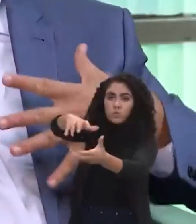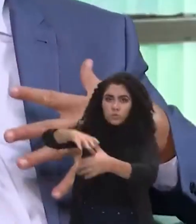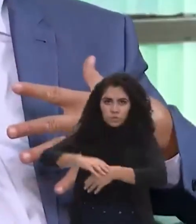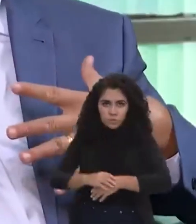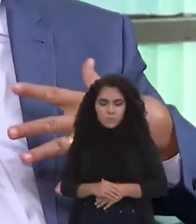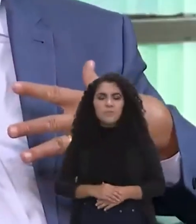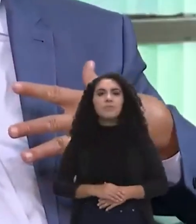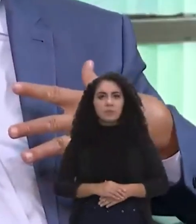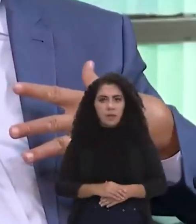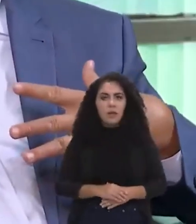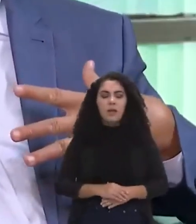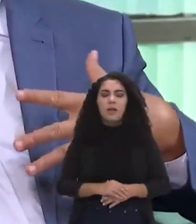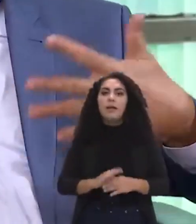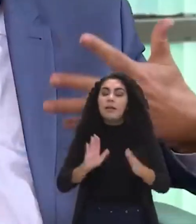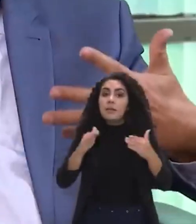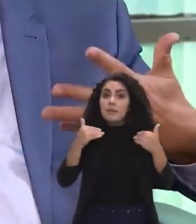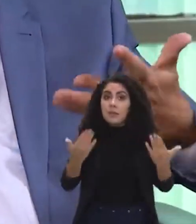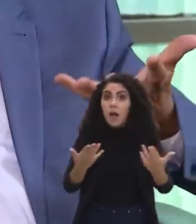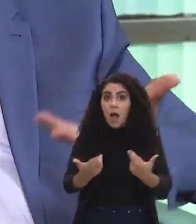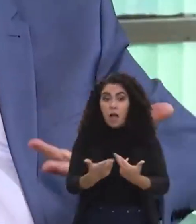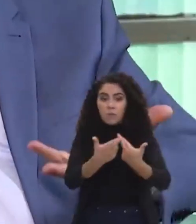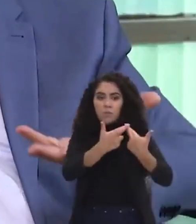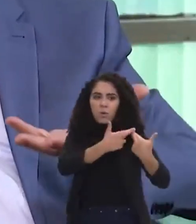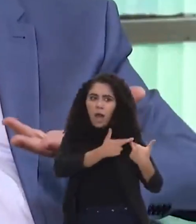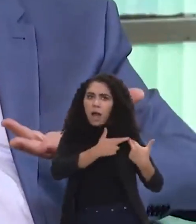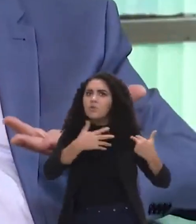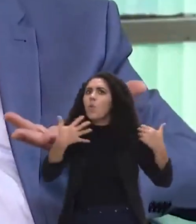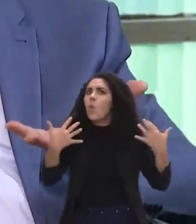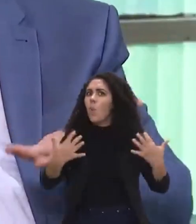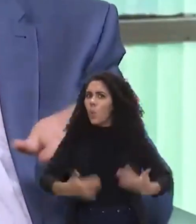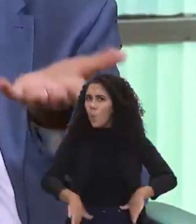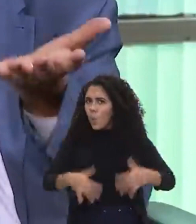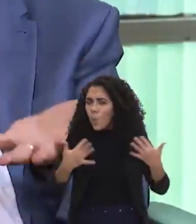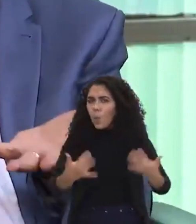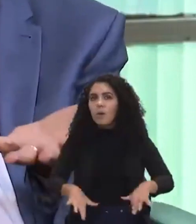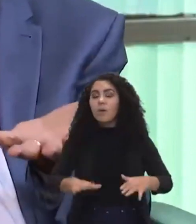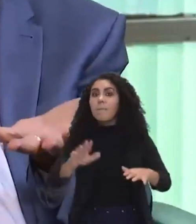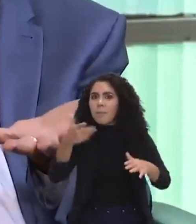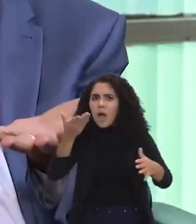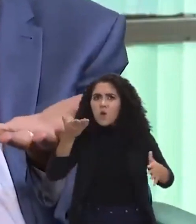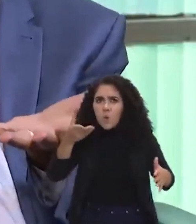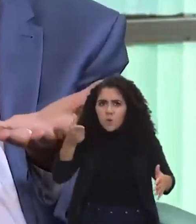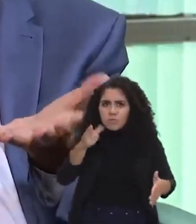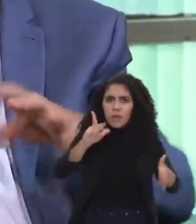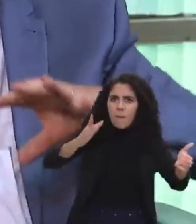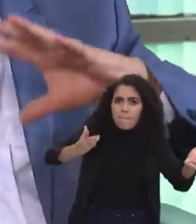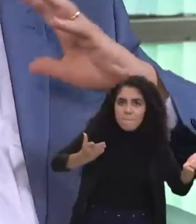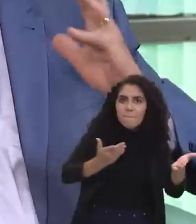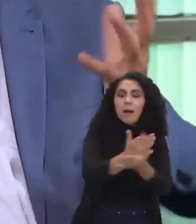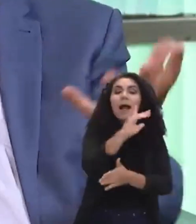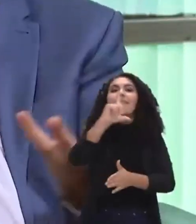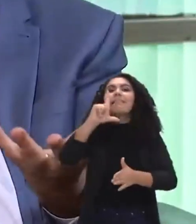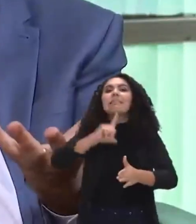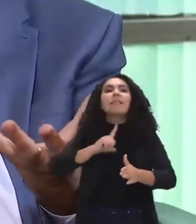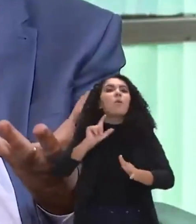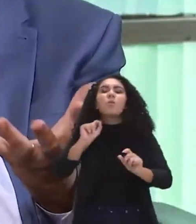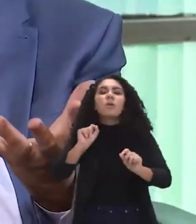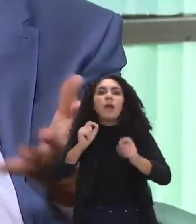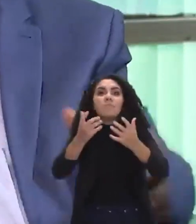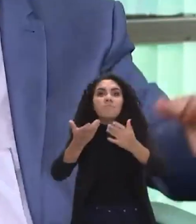aí já não é mais a uma meta então a responsabilidade é grande porque depois de aprovado tem uma